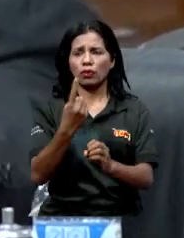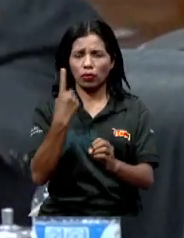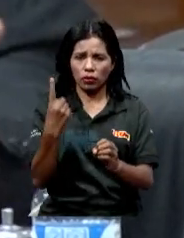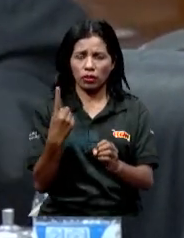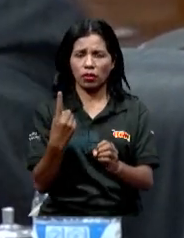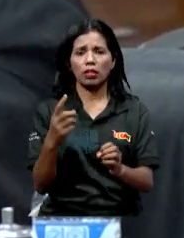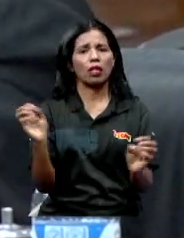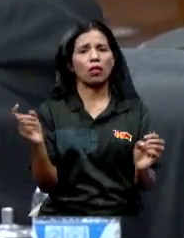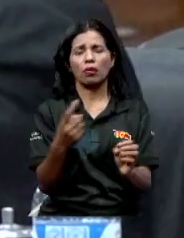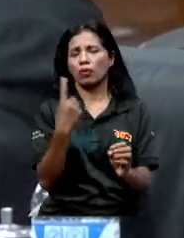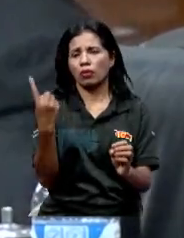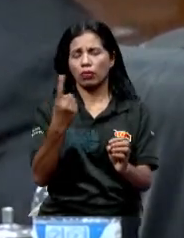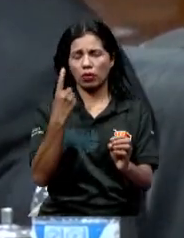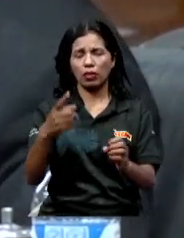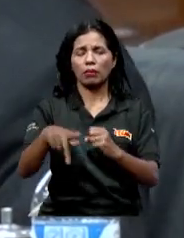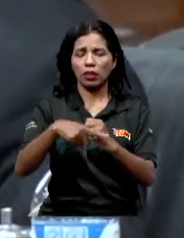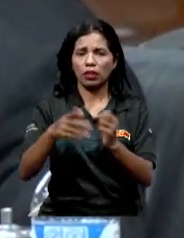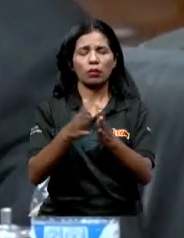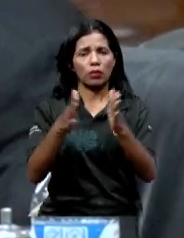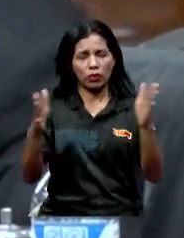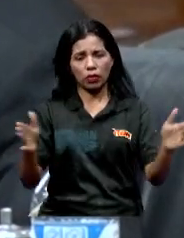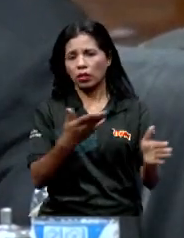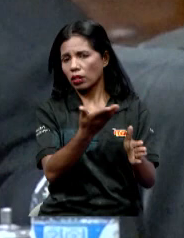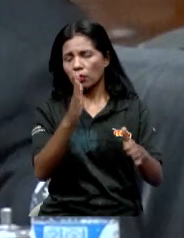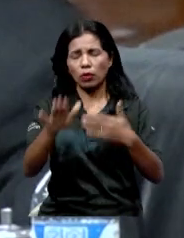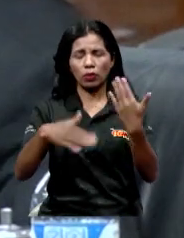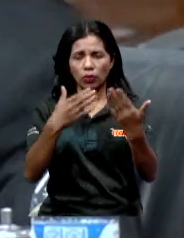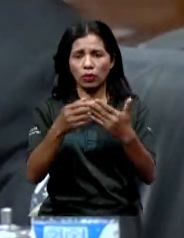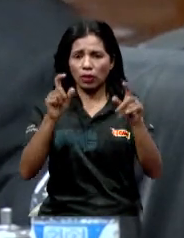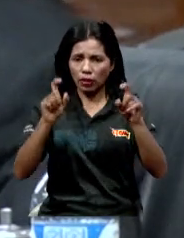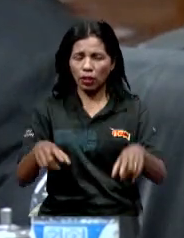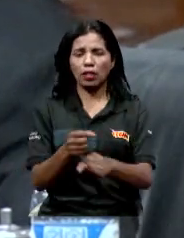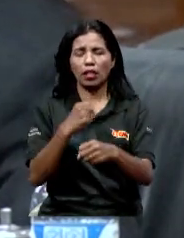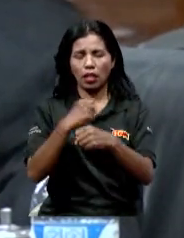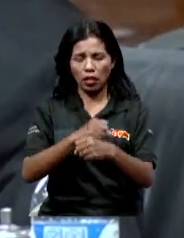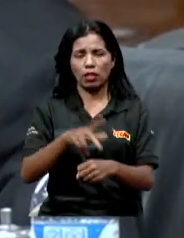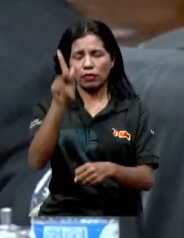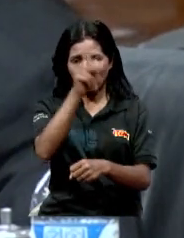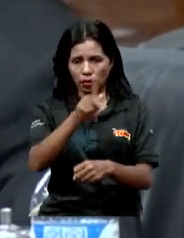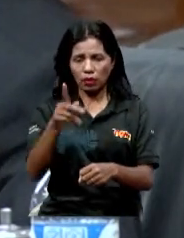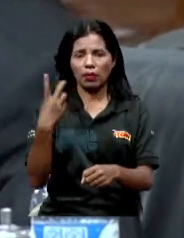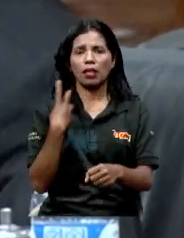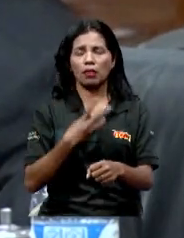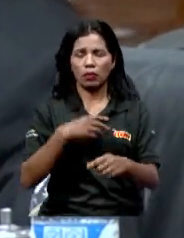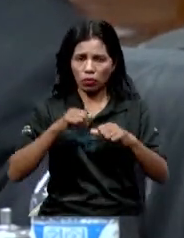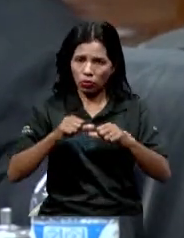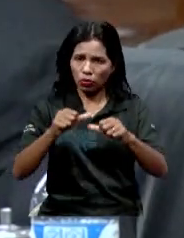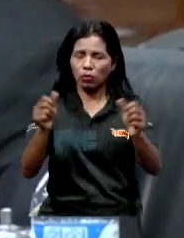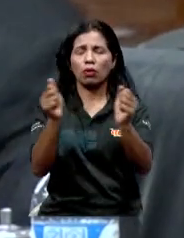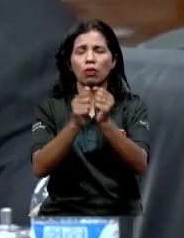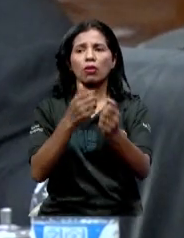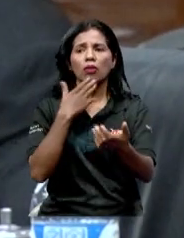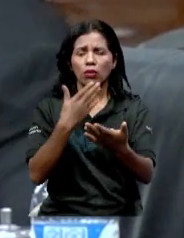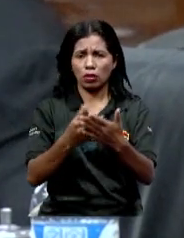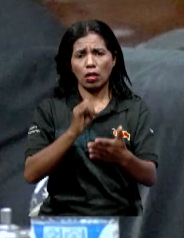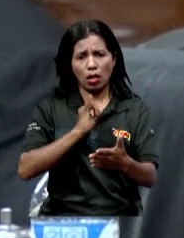Lá os de oposição, lá os de. E me roto, tem que fiscalizar. Para botar pelo lá o dia. Halo sala